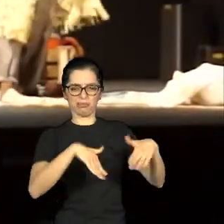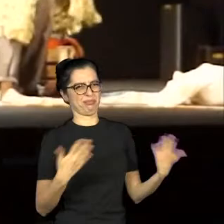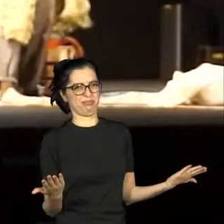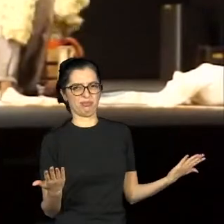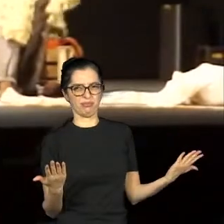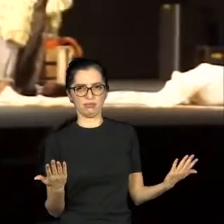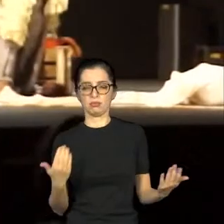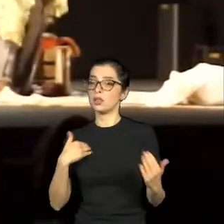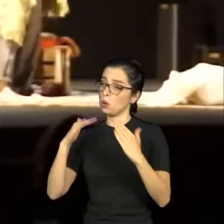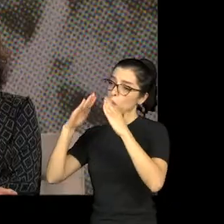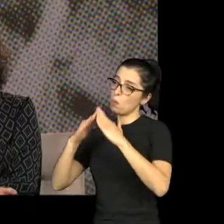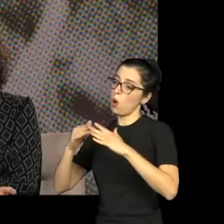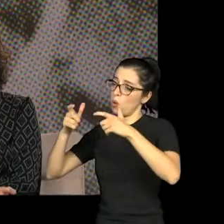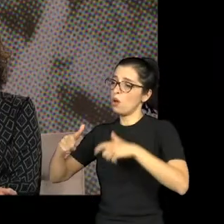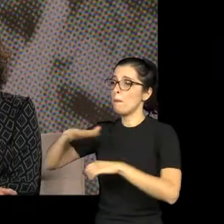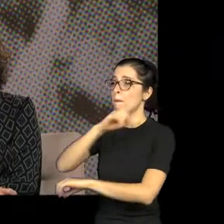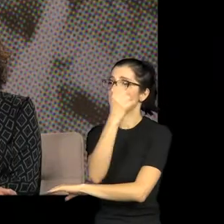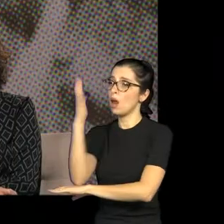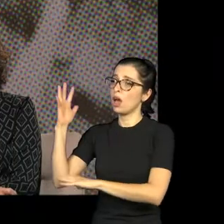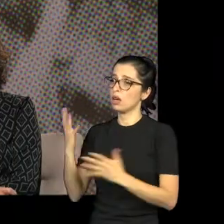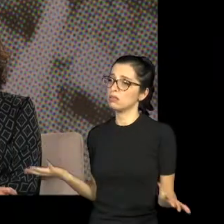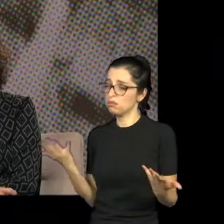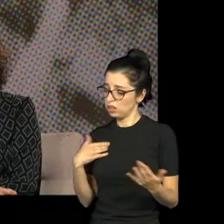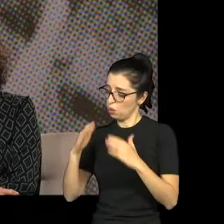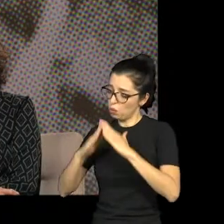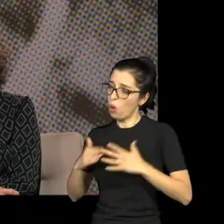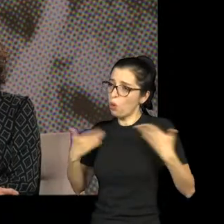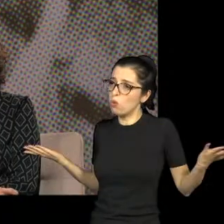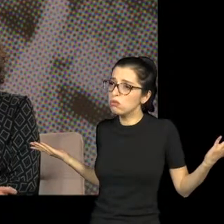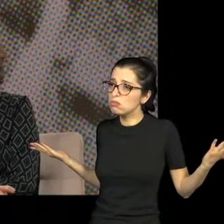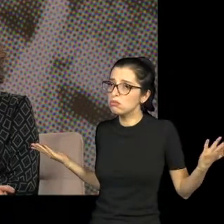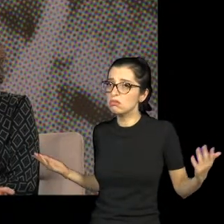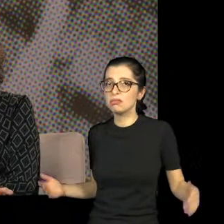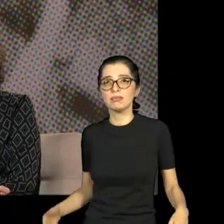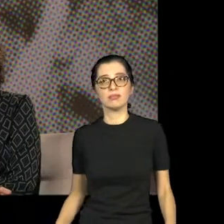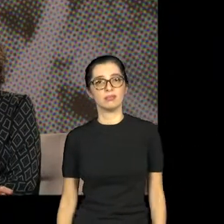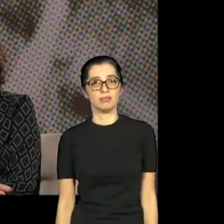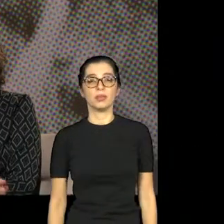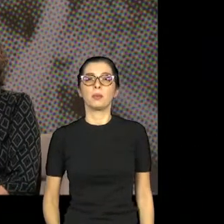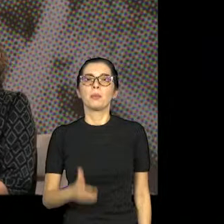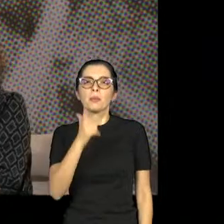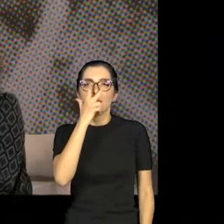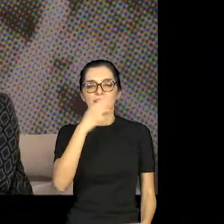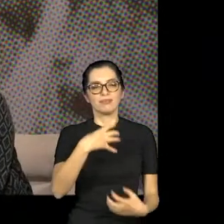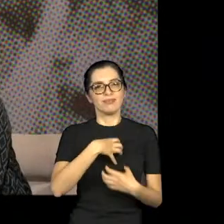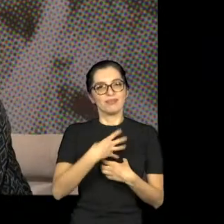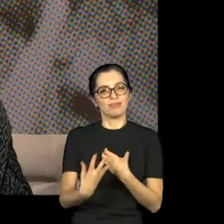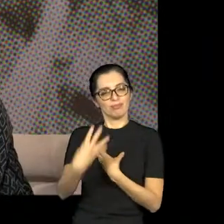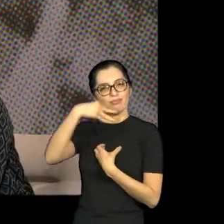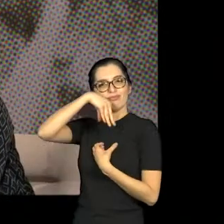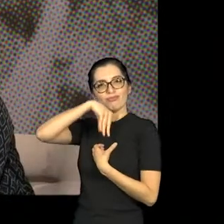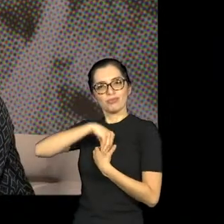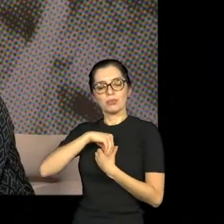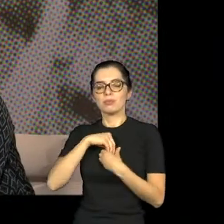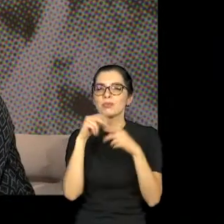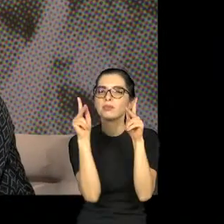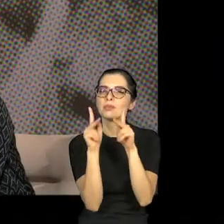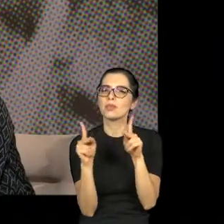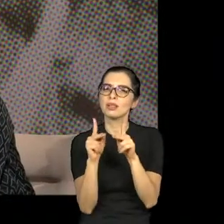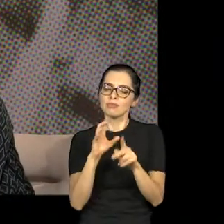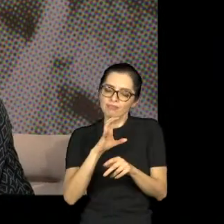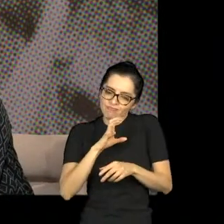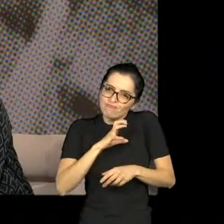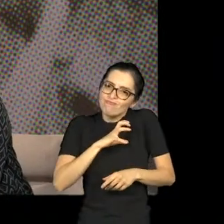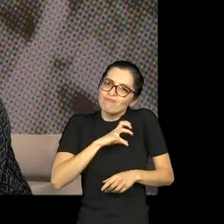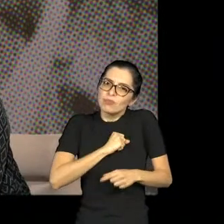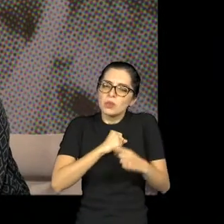praça. Você distribui uma aura de amor e